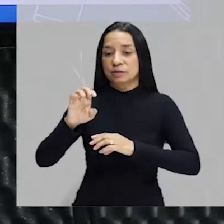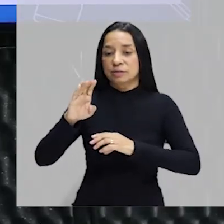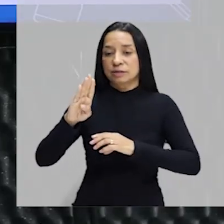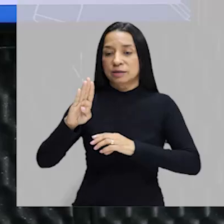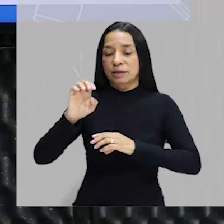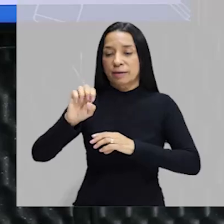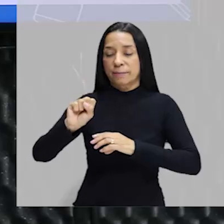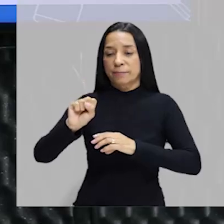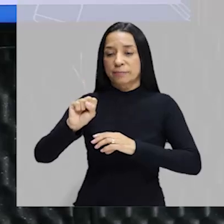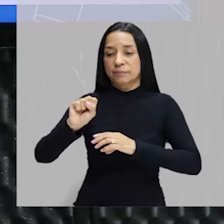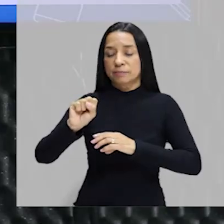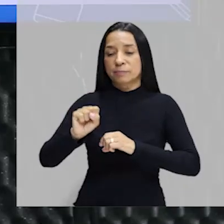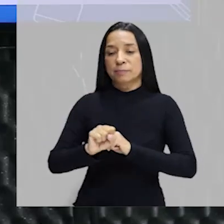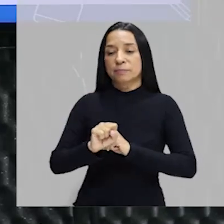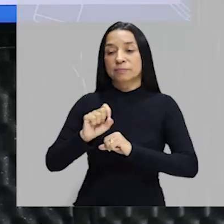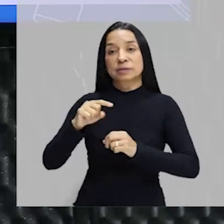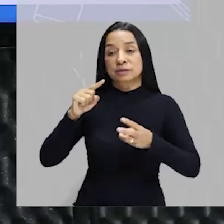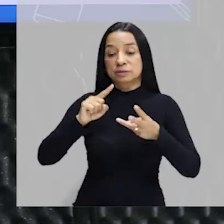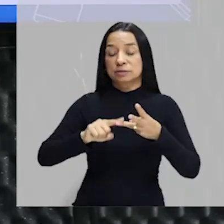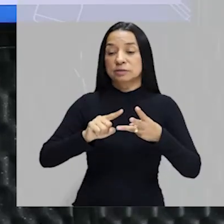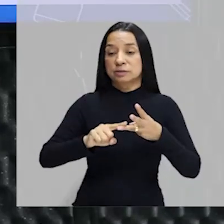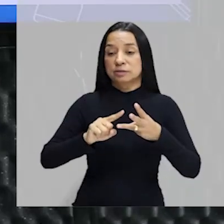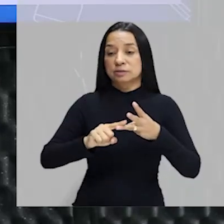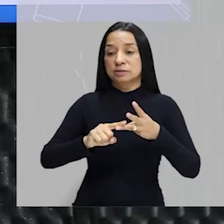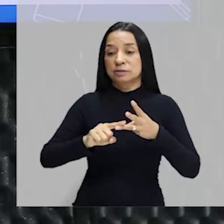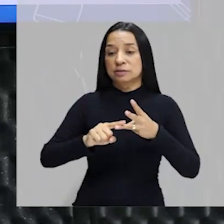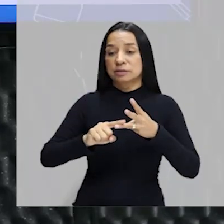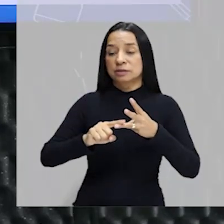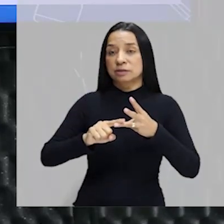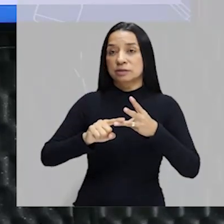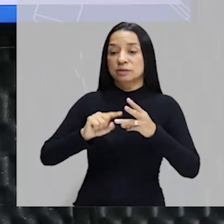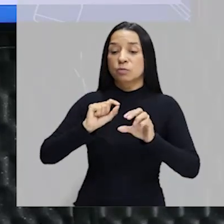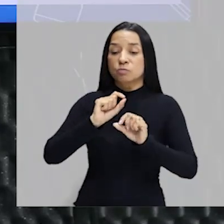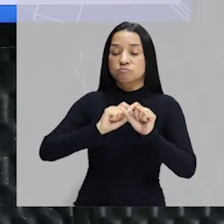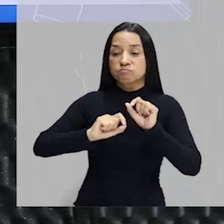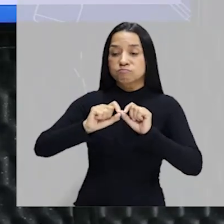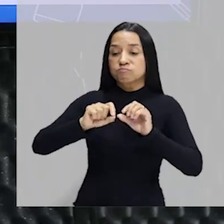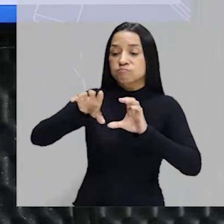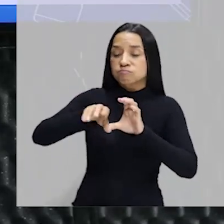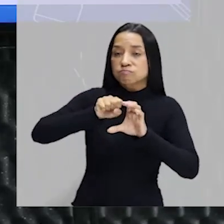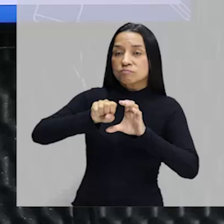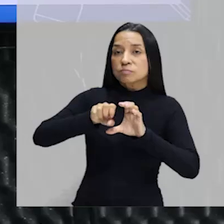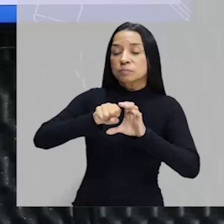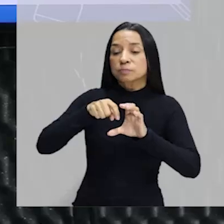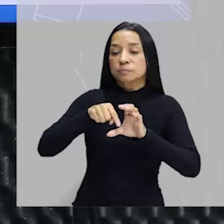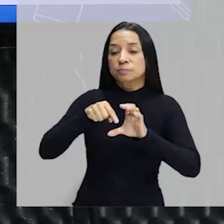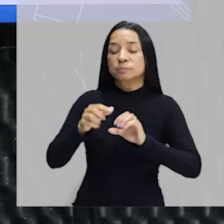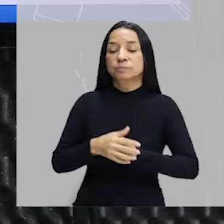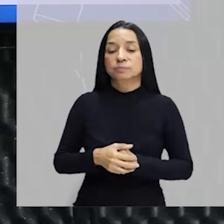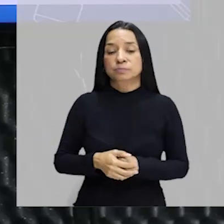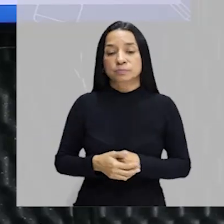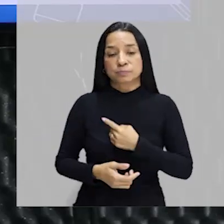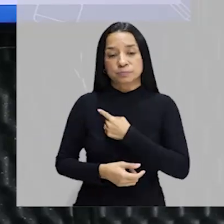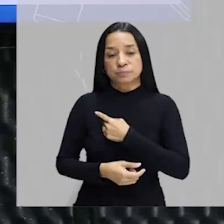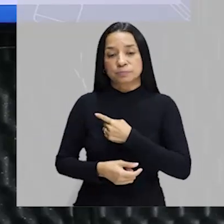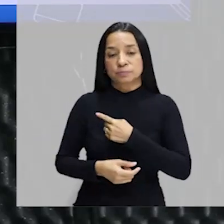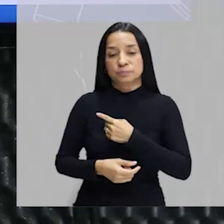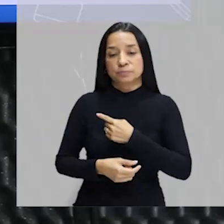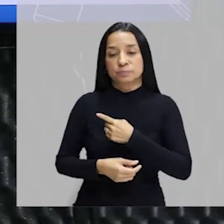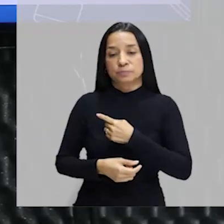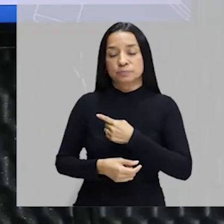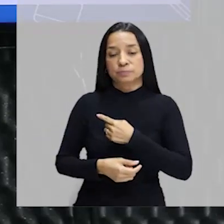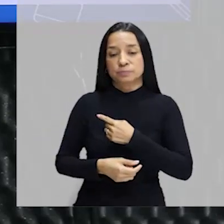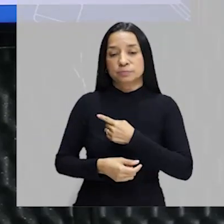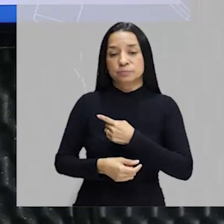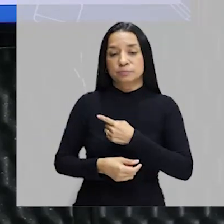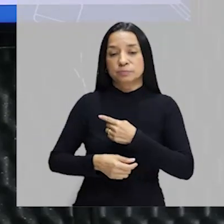algumas afirmativas. Primeira afirmativa: a glicólise é uma etapa extramitocondrial